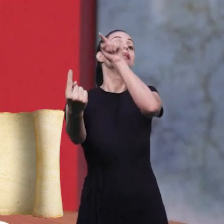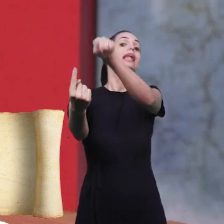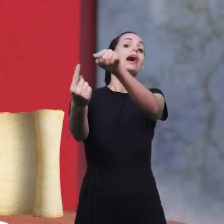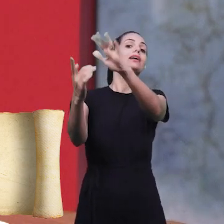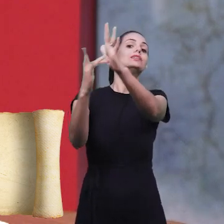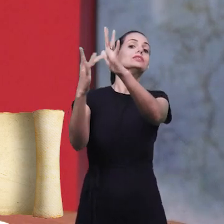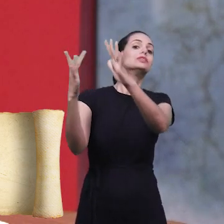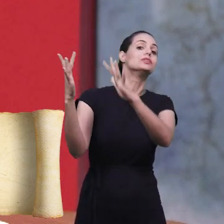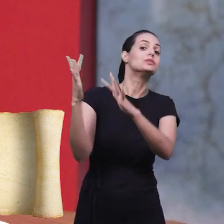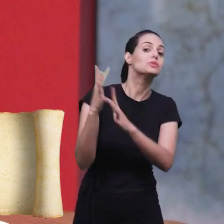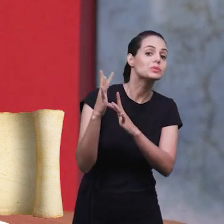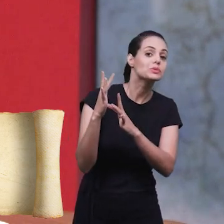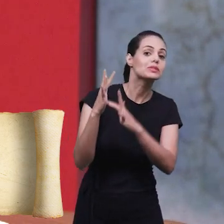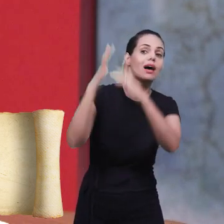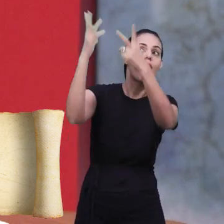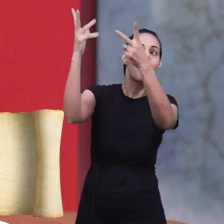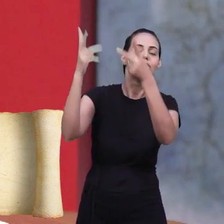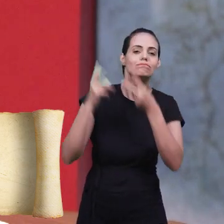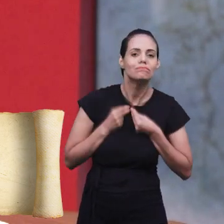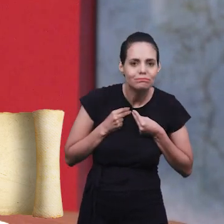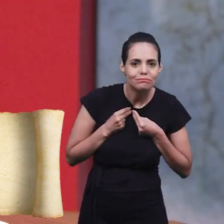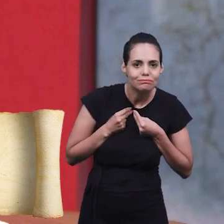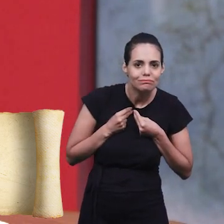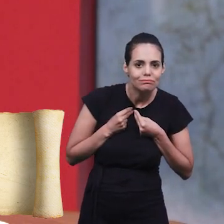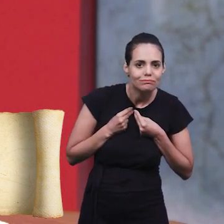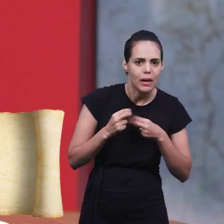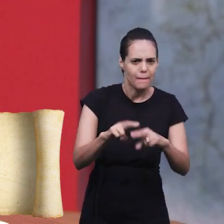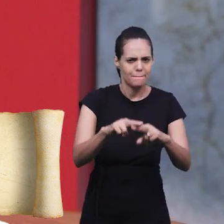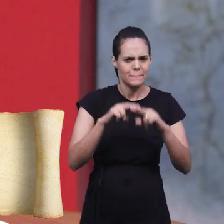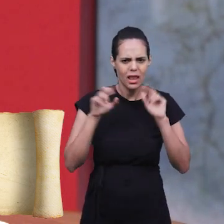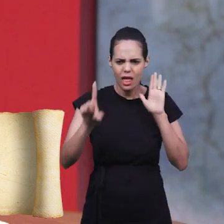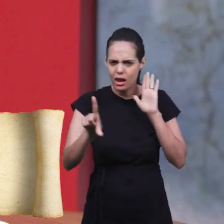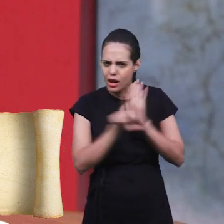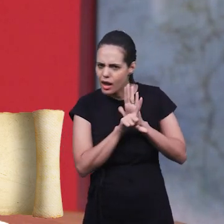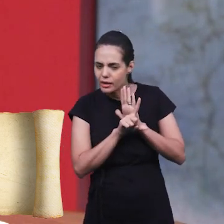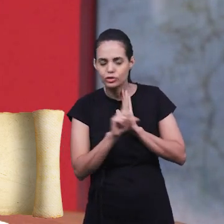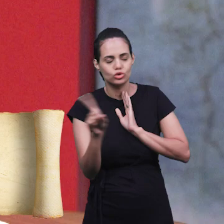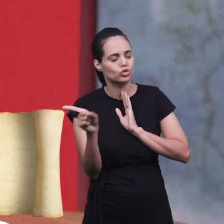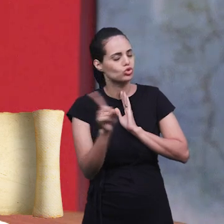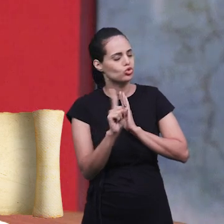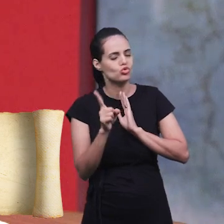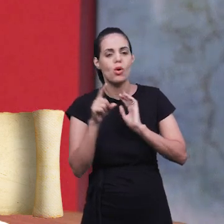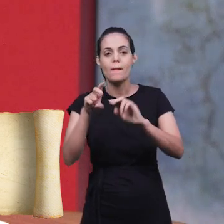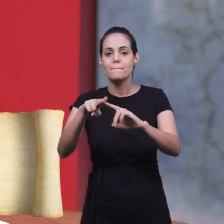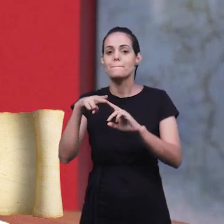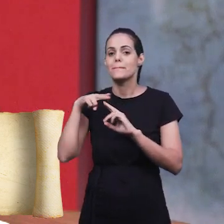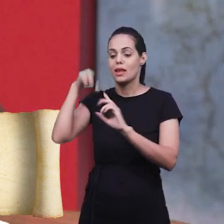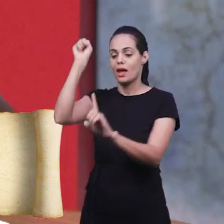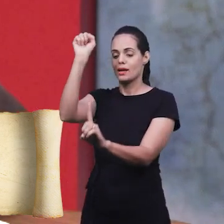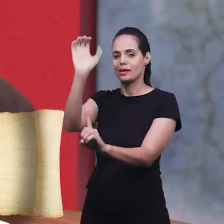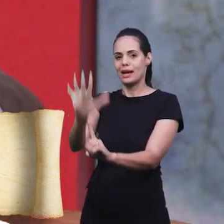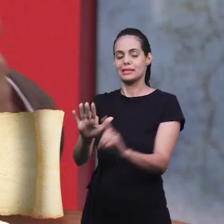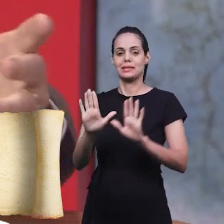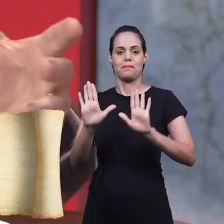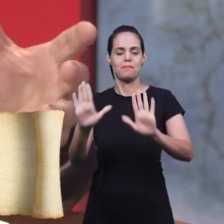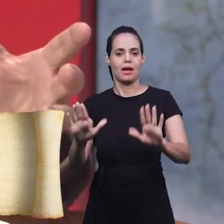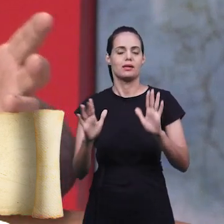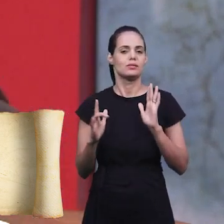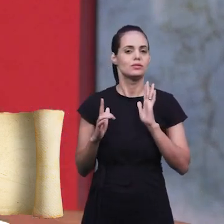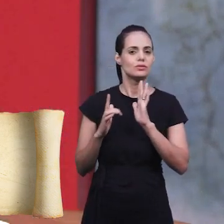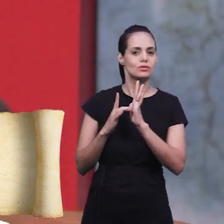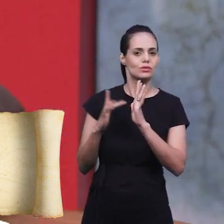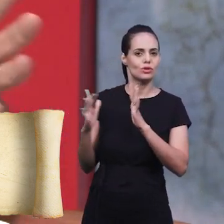Jesus, não é? Para que nós recebêssemos também a herança, não pela lei, mas pela graça. Mas que